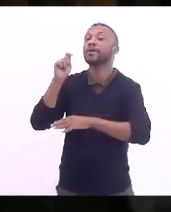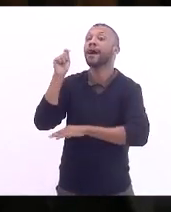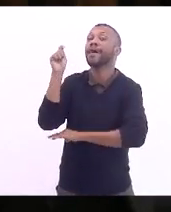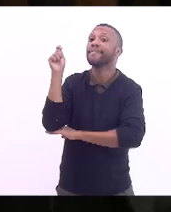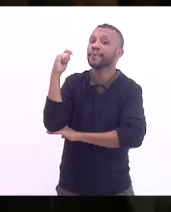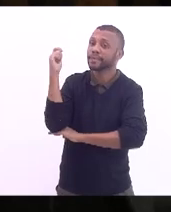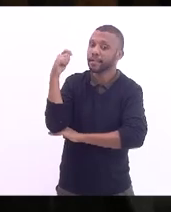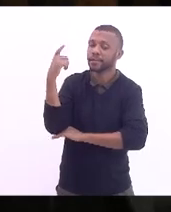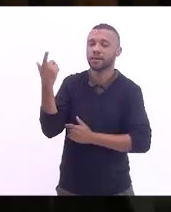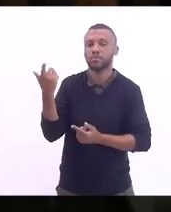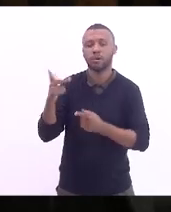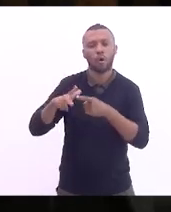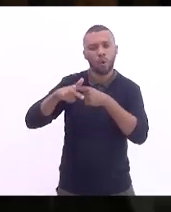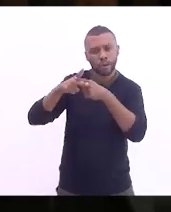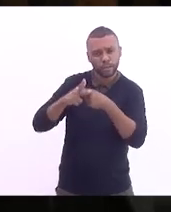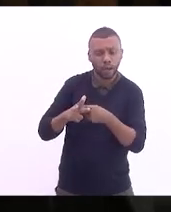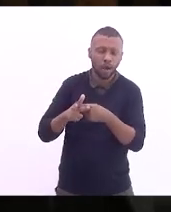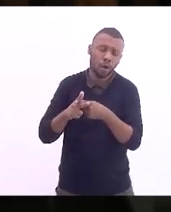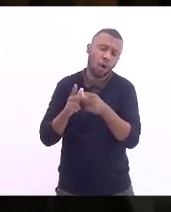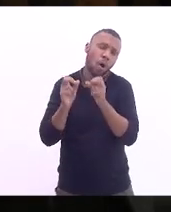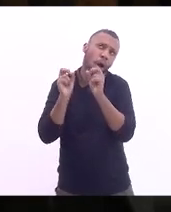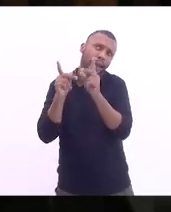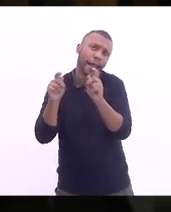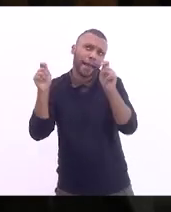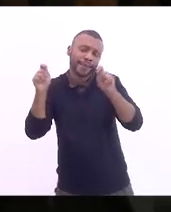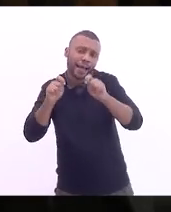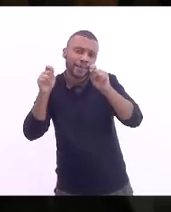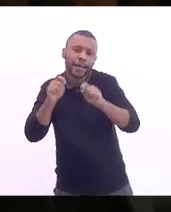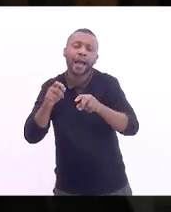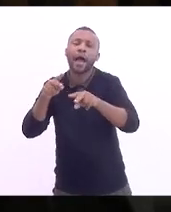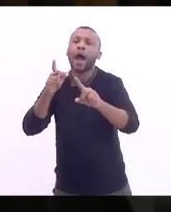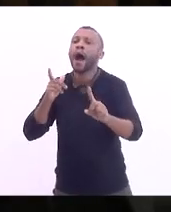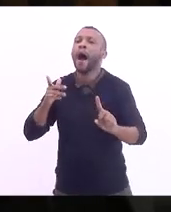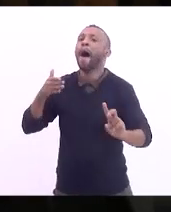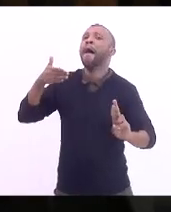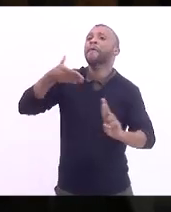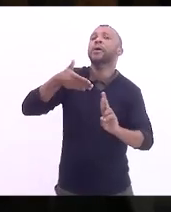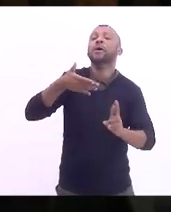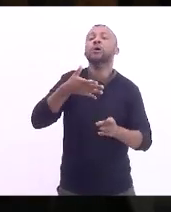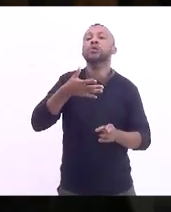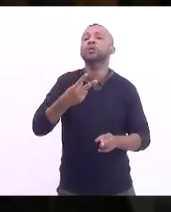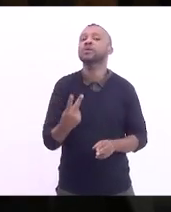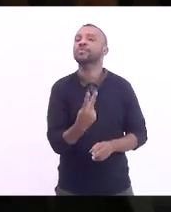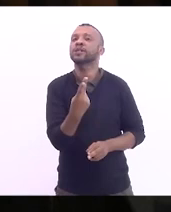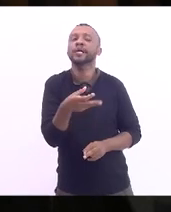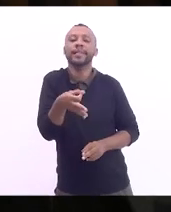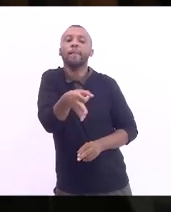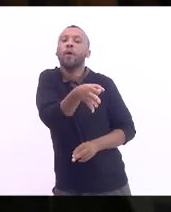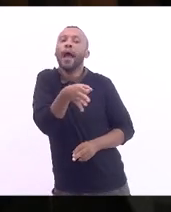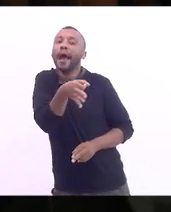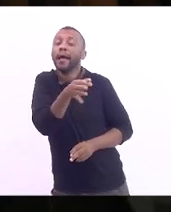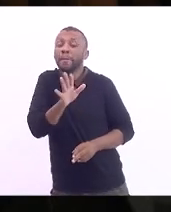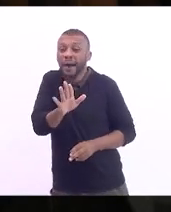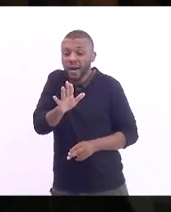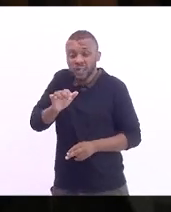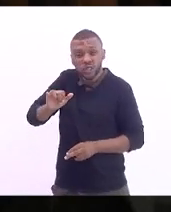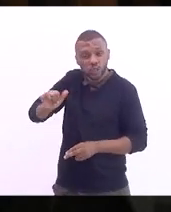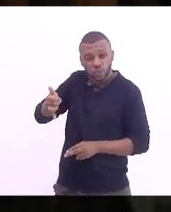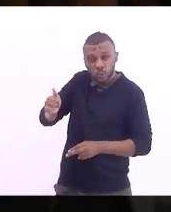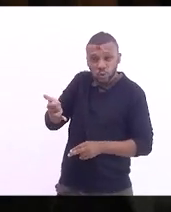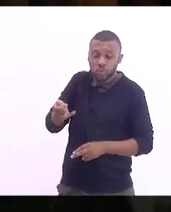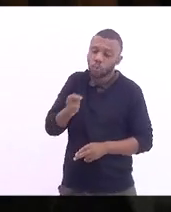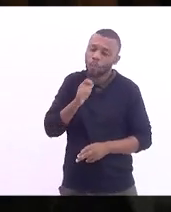correção monetária é louvável porque depreciação da moeda mais juros ainda mais conquistar hoje